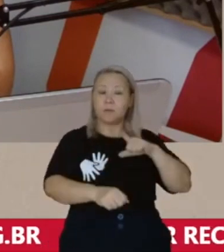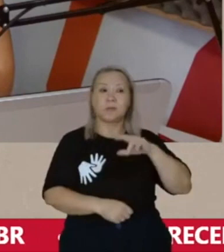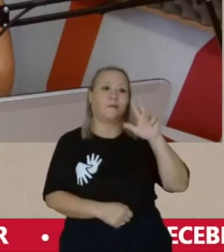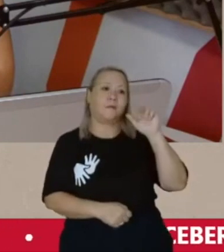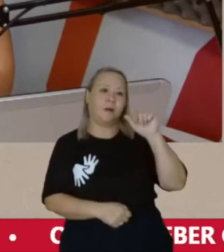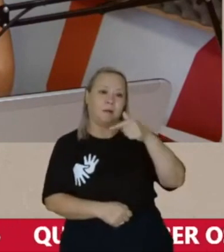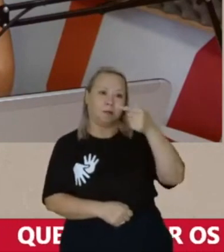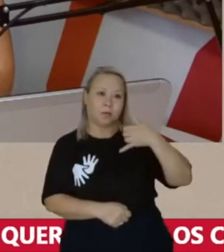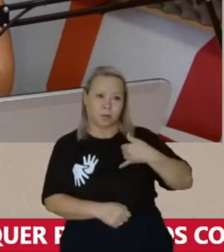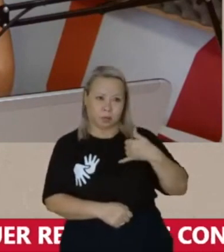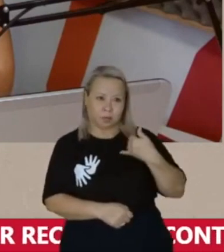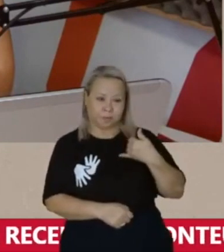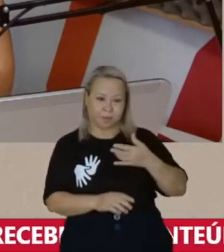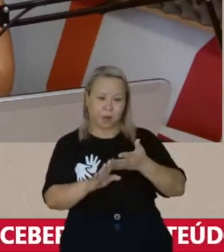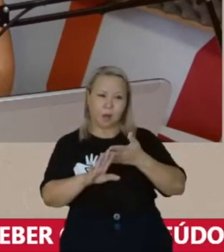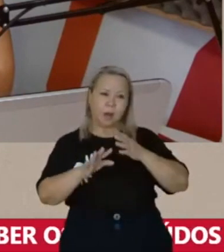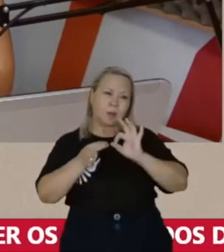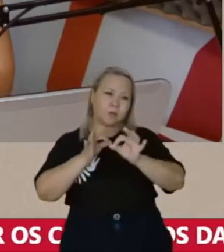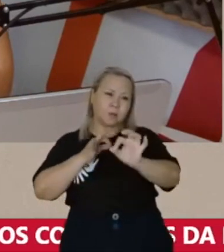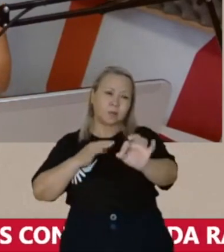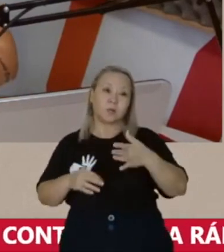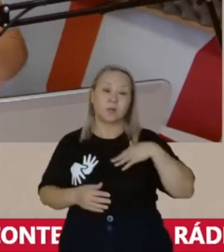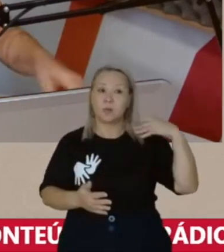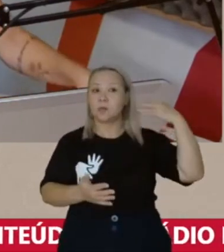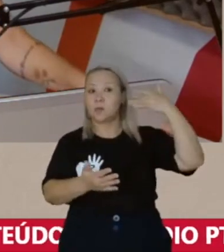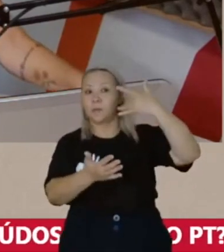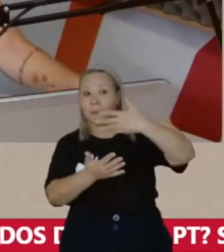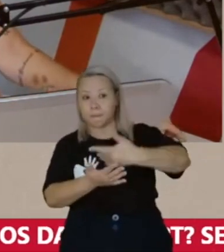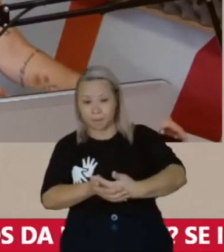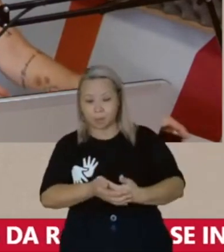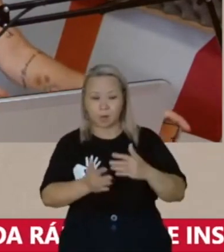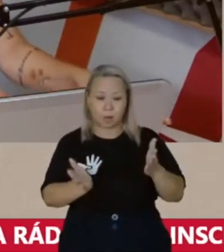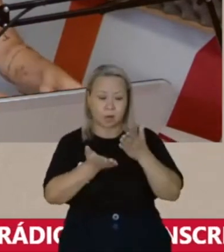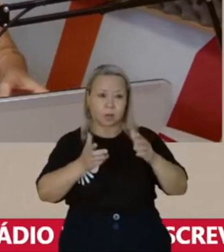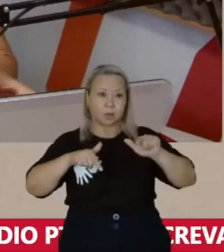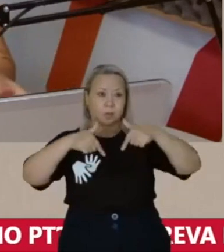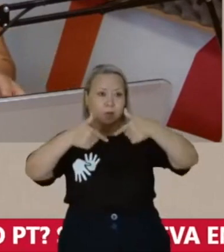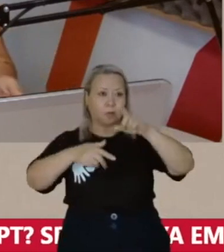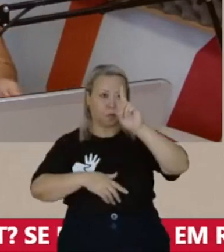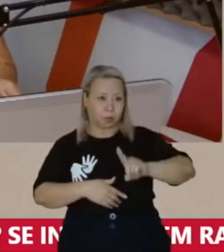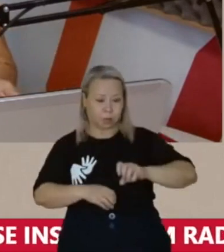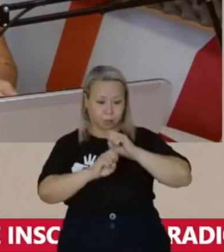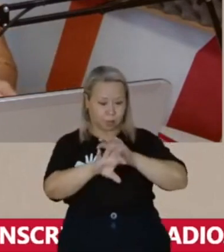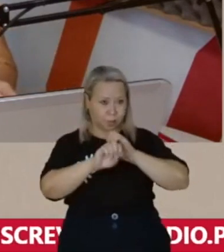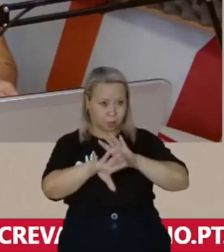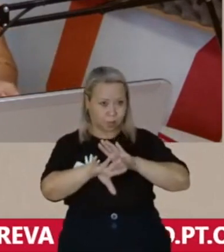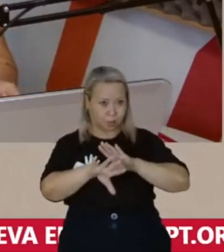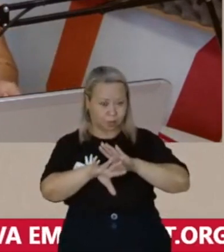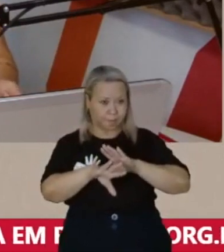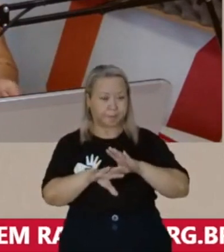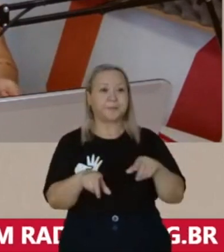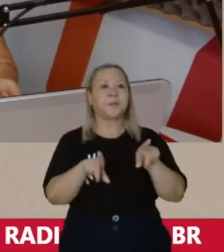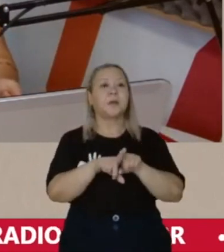idade, né? Então, ao longo da minha trajetória, né, eu me engajei na luta pelo direito à educação e também eu